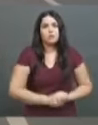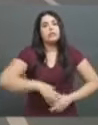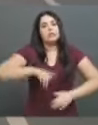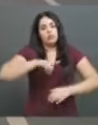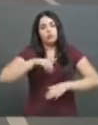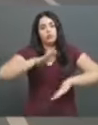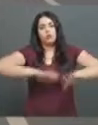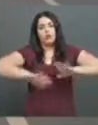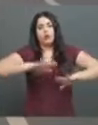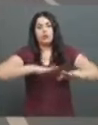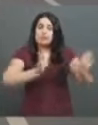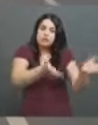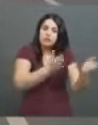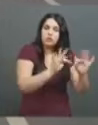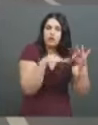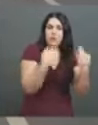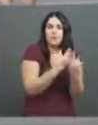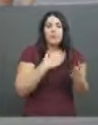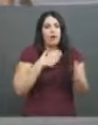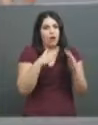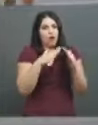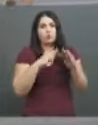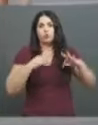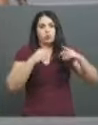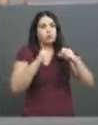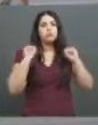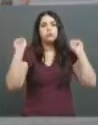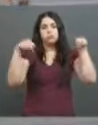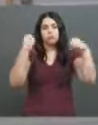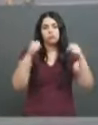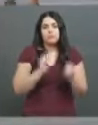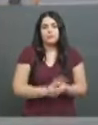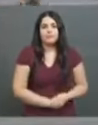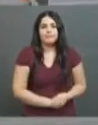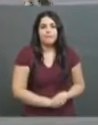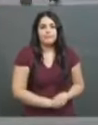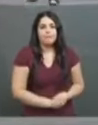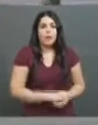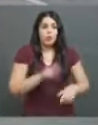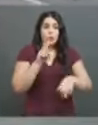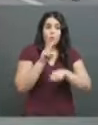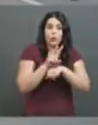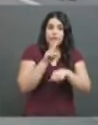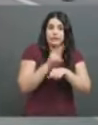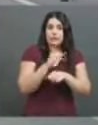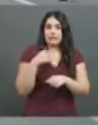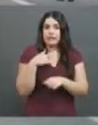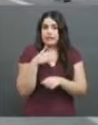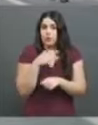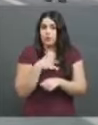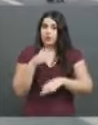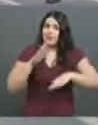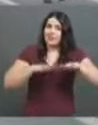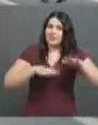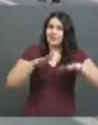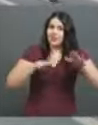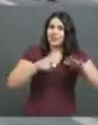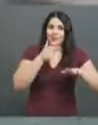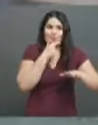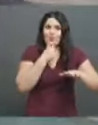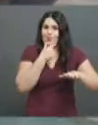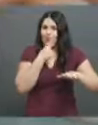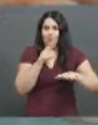incentivo também a família. Lá em casa todo mundo faz exercício. É, mas a rotina de cuidar da saúde nem sempre faz parte da vida do público